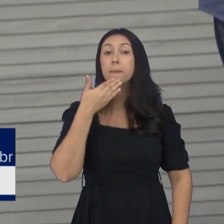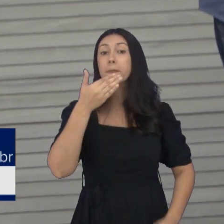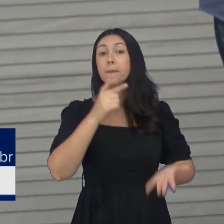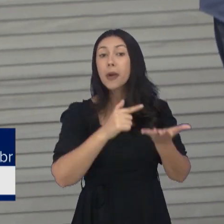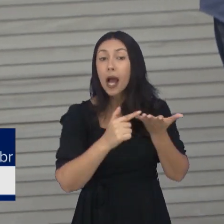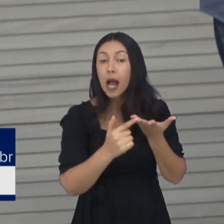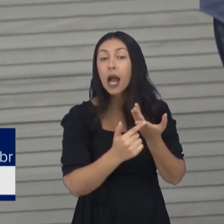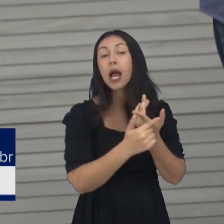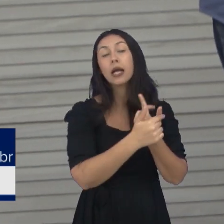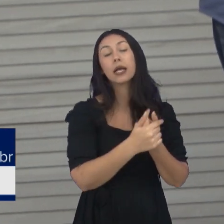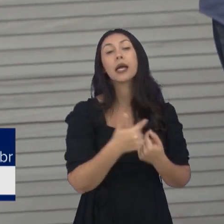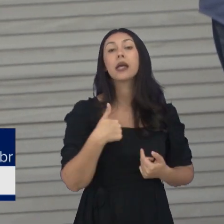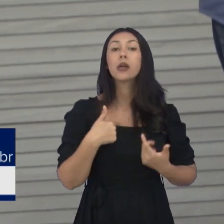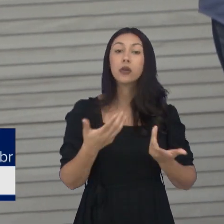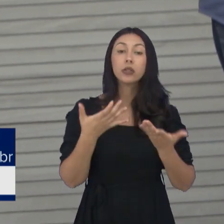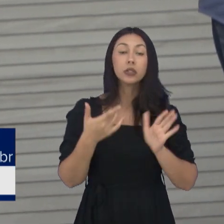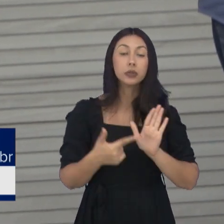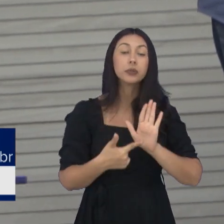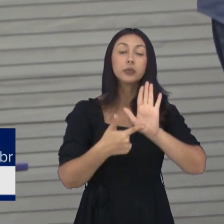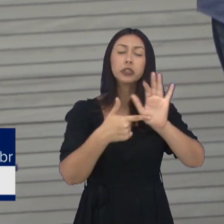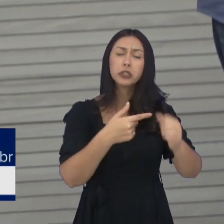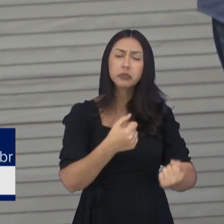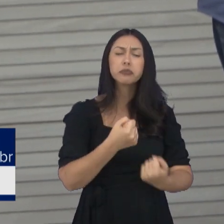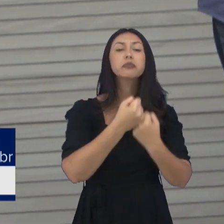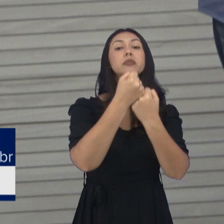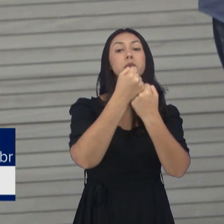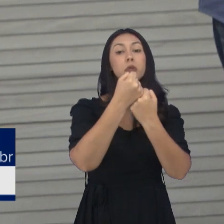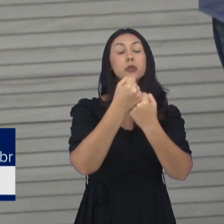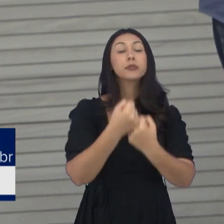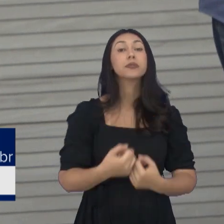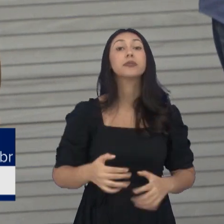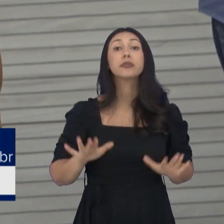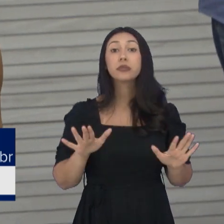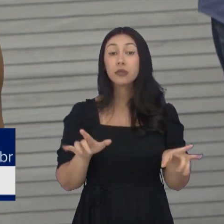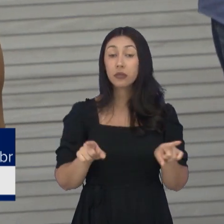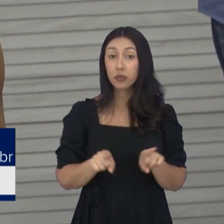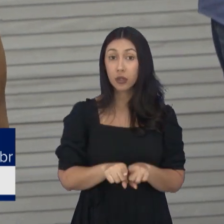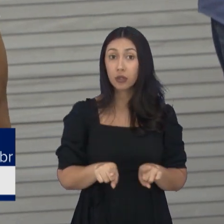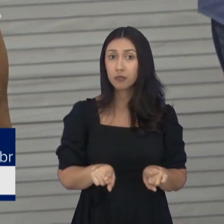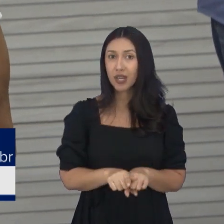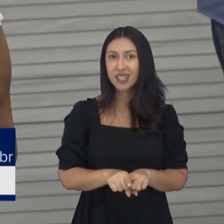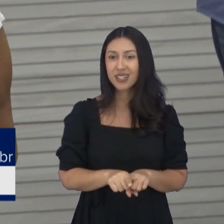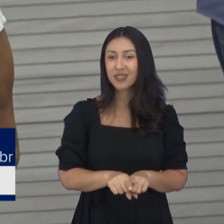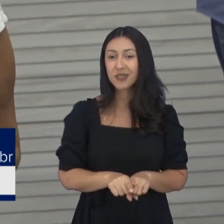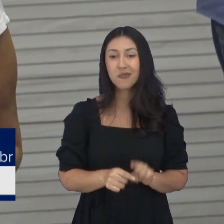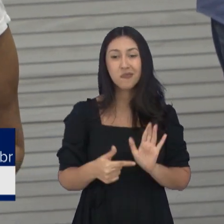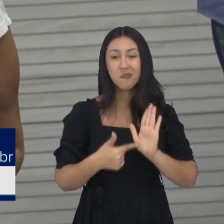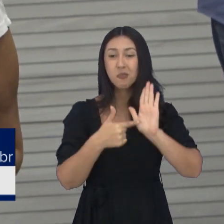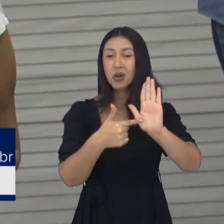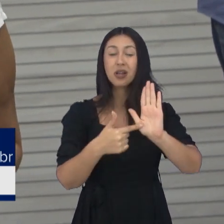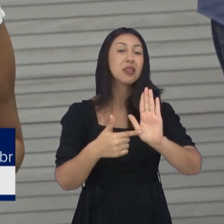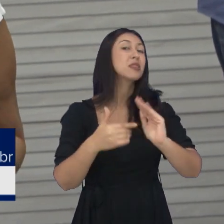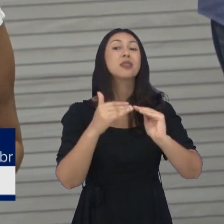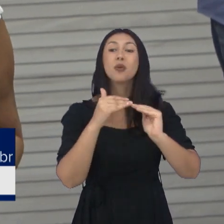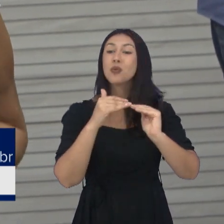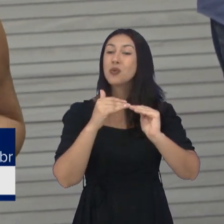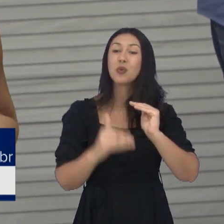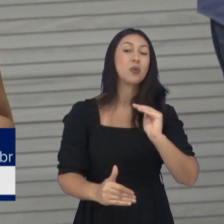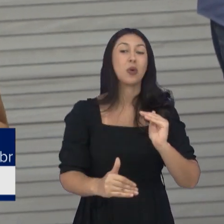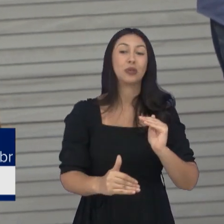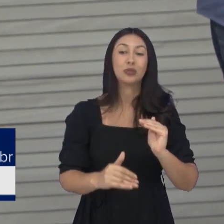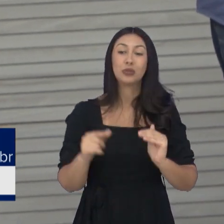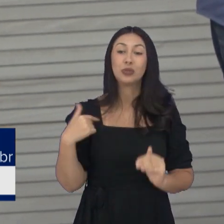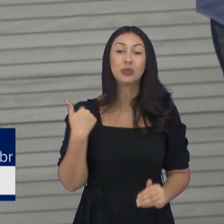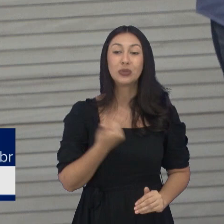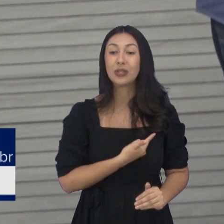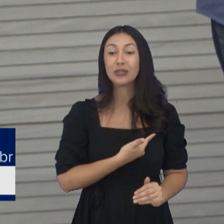Então, quero aqui registrar todo o meu apoio. E também repudiar e nossa indignação